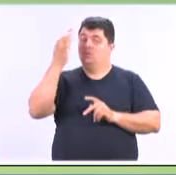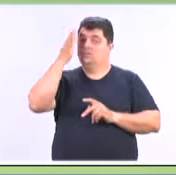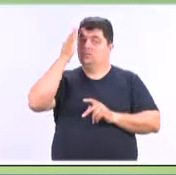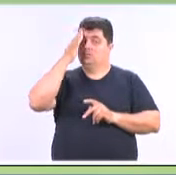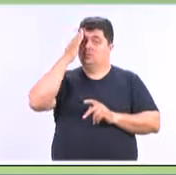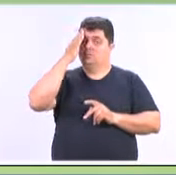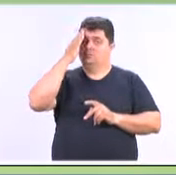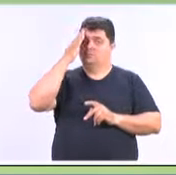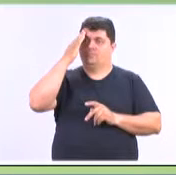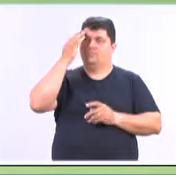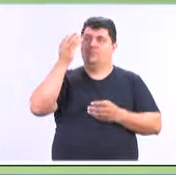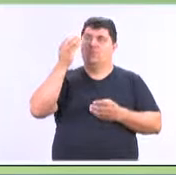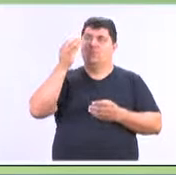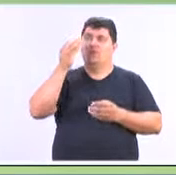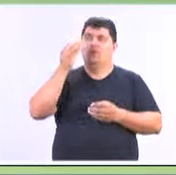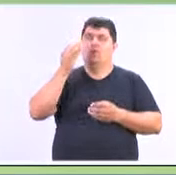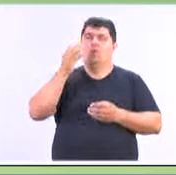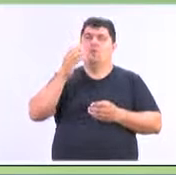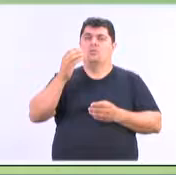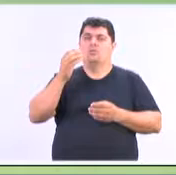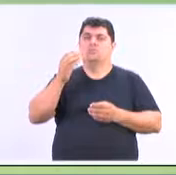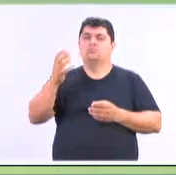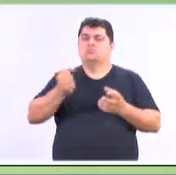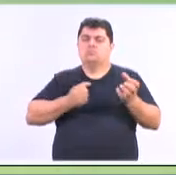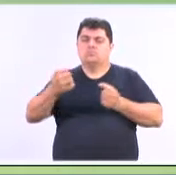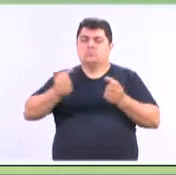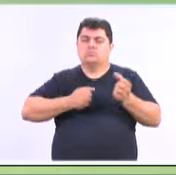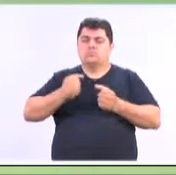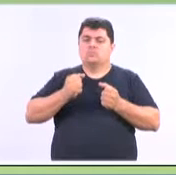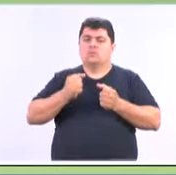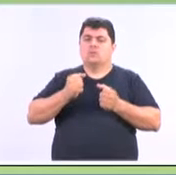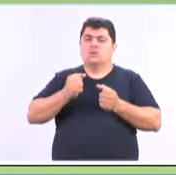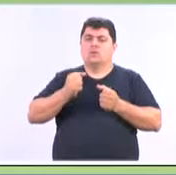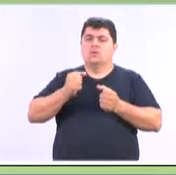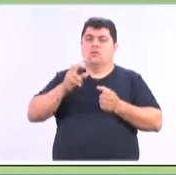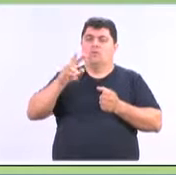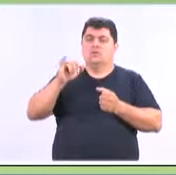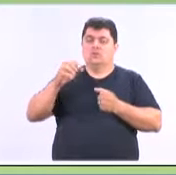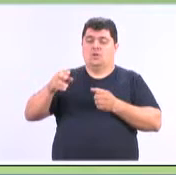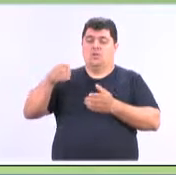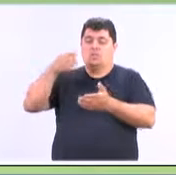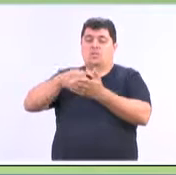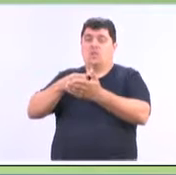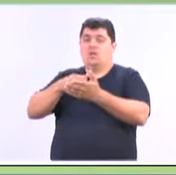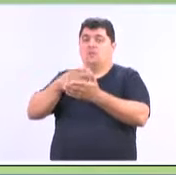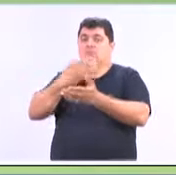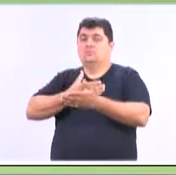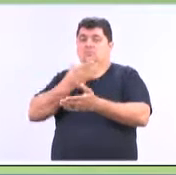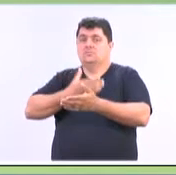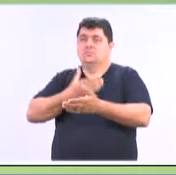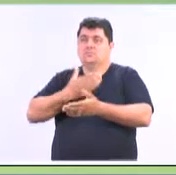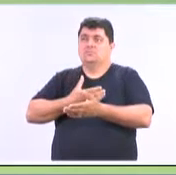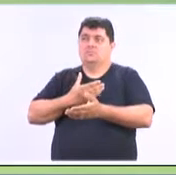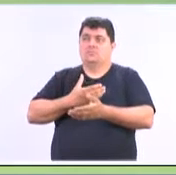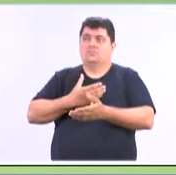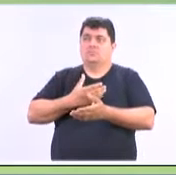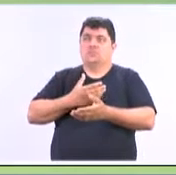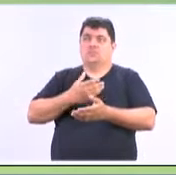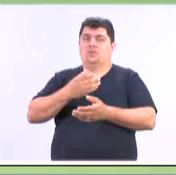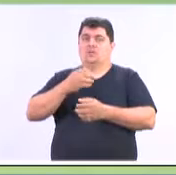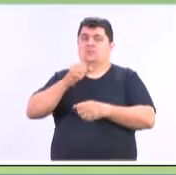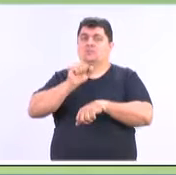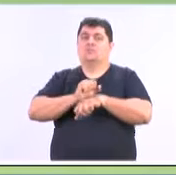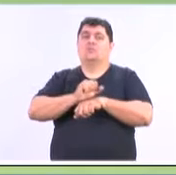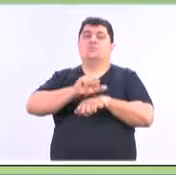Então vamos lá. Contas a receber com vencimentos até o final do ano seguinte. Circulante ou não circulante,